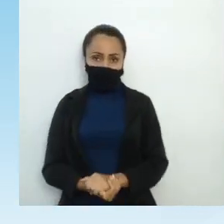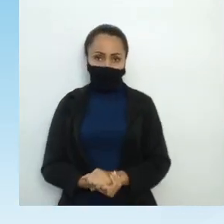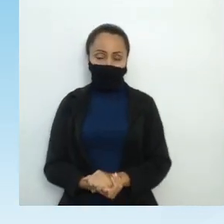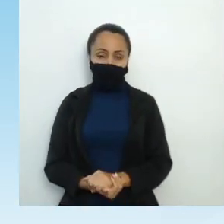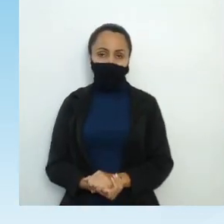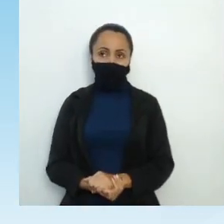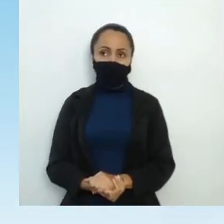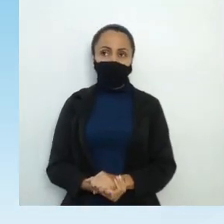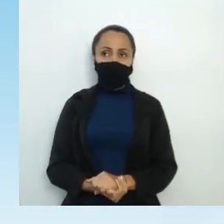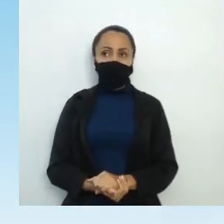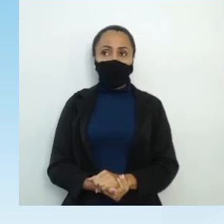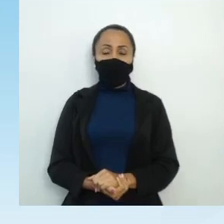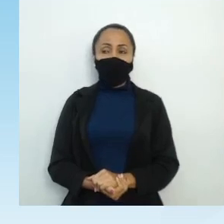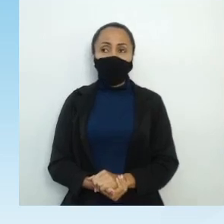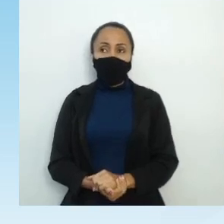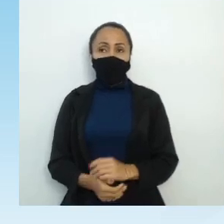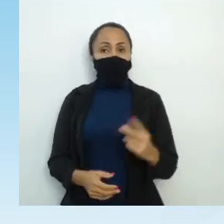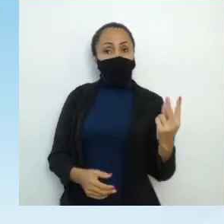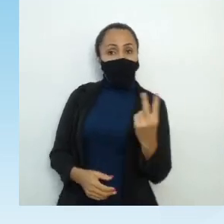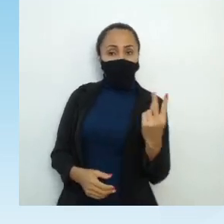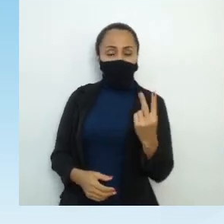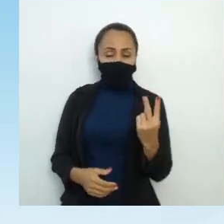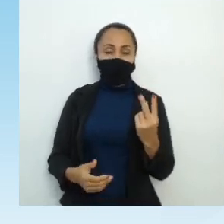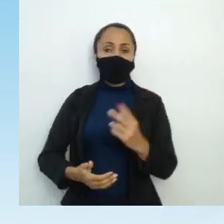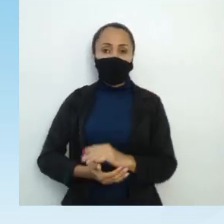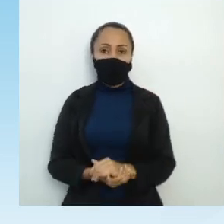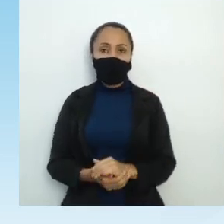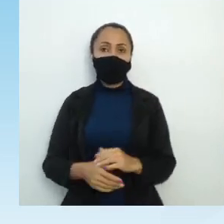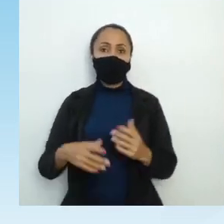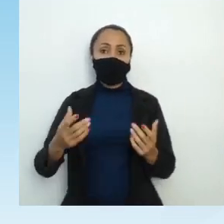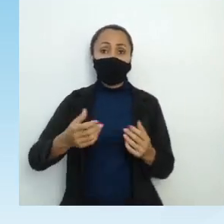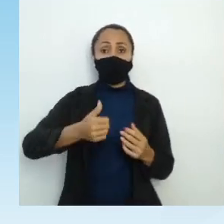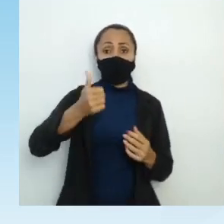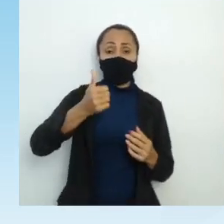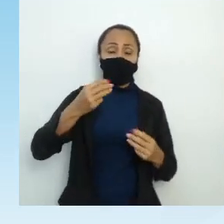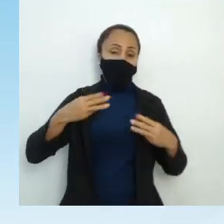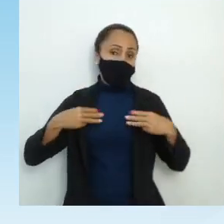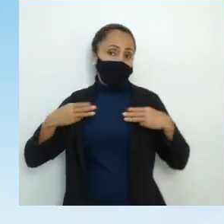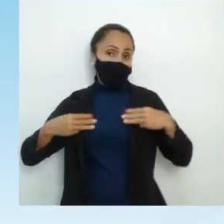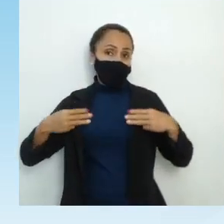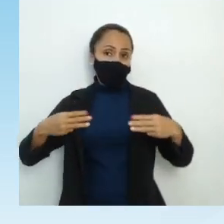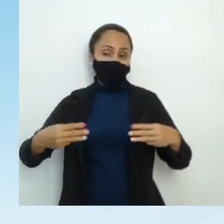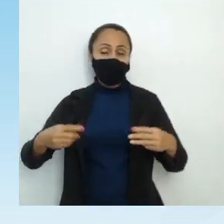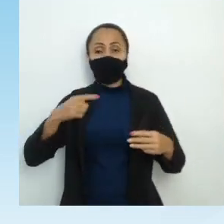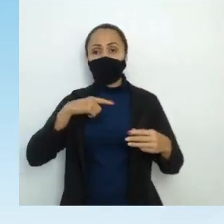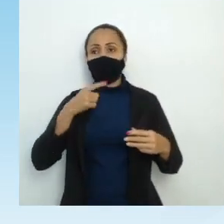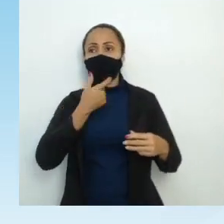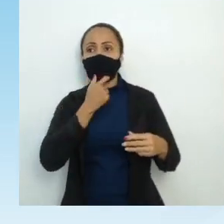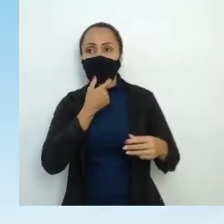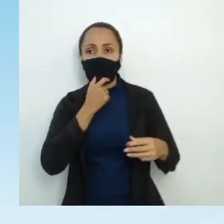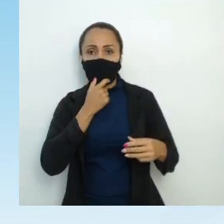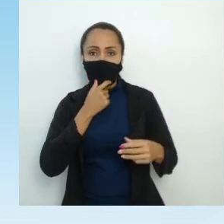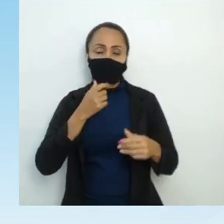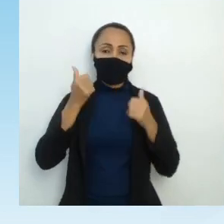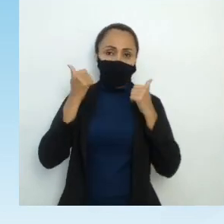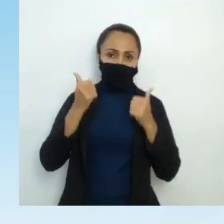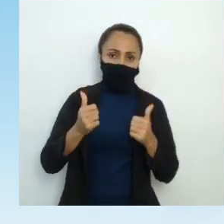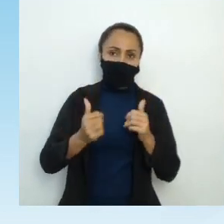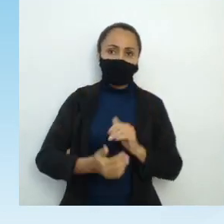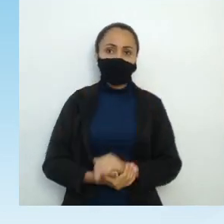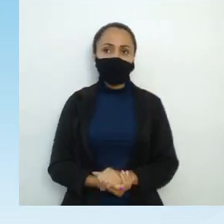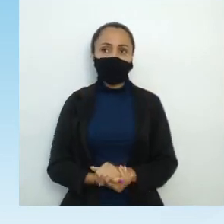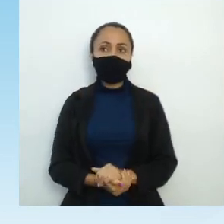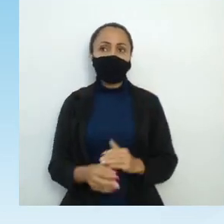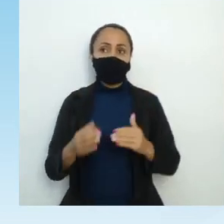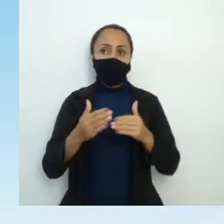rainha, ela é chefe de Estado, e o chefe de governo seria o primeiro-ministro, né, que a gente tem na Inglaterra. Certo? Então, bom, a partir